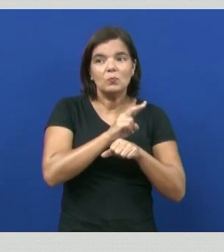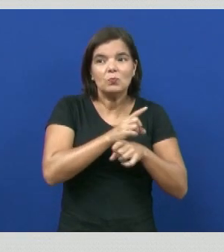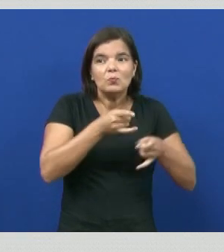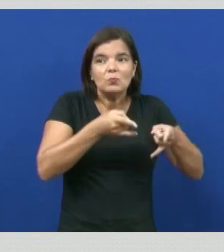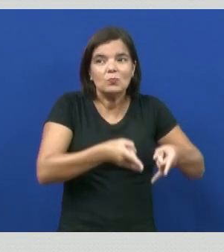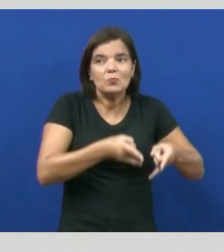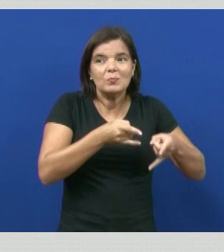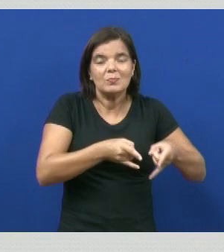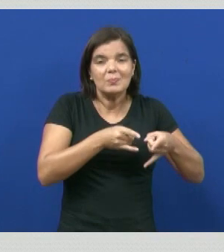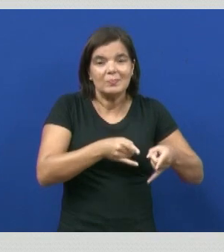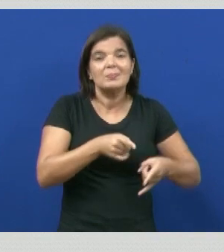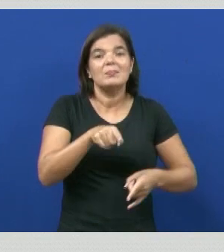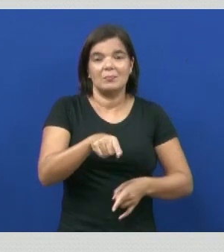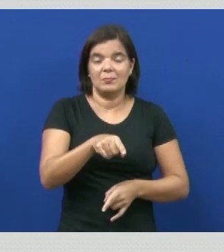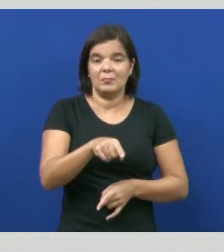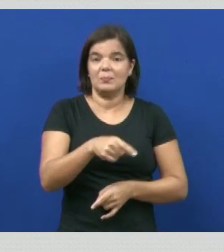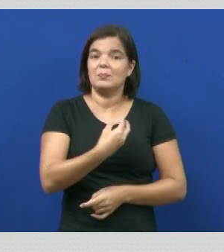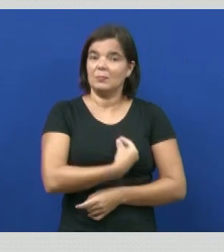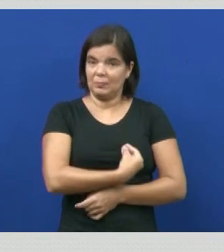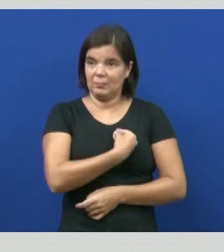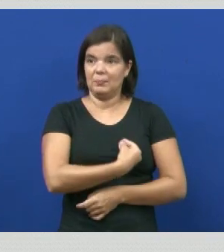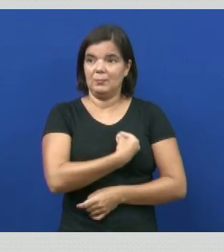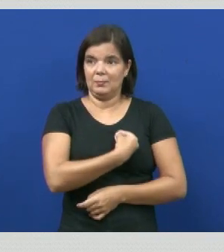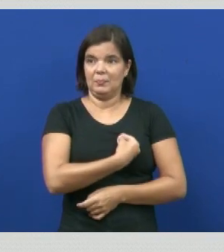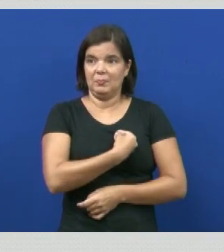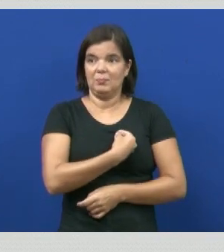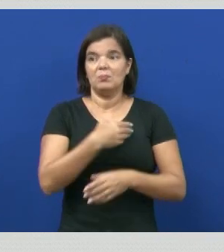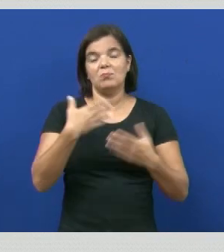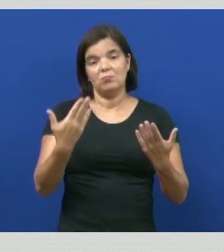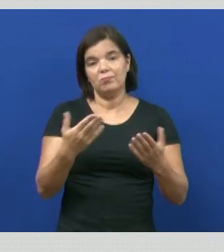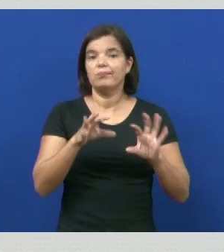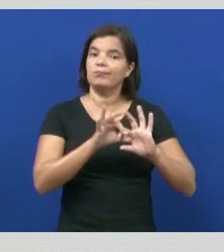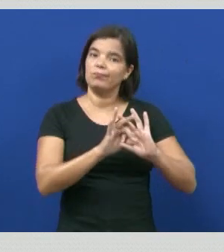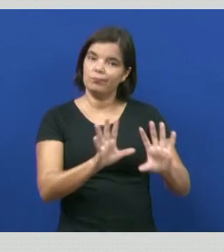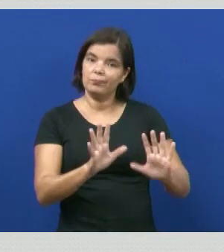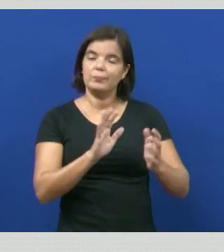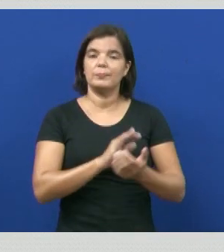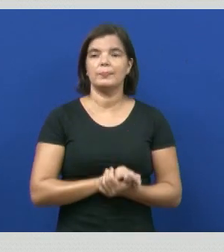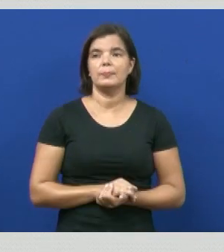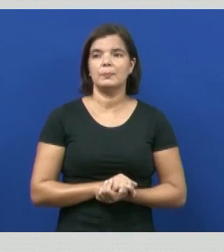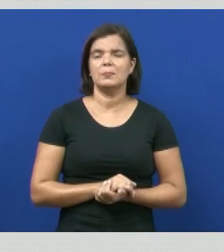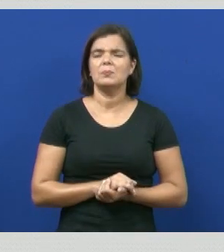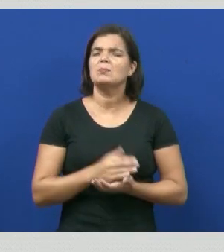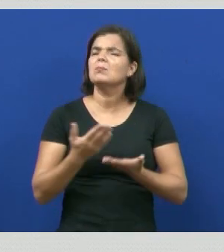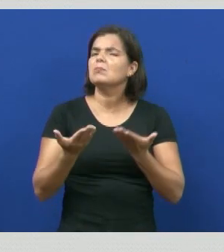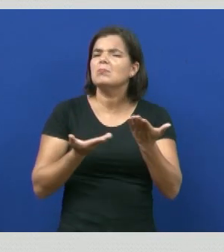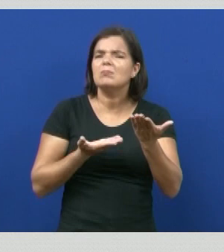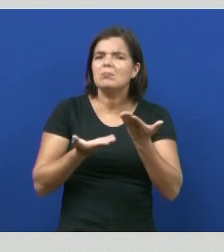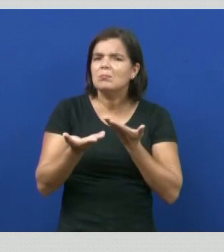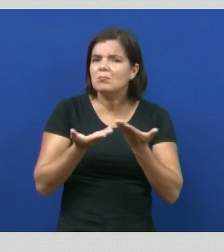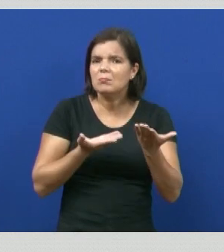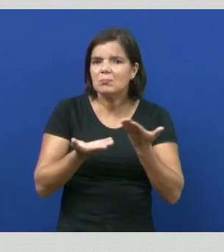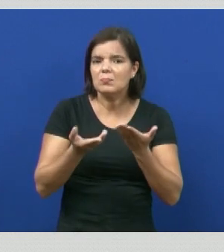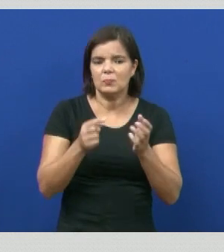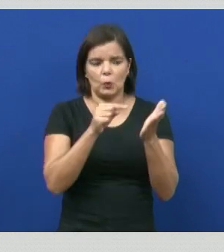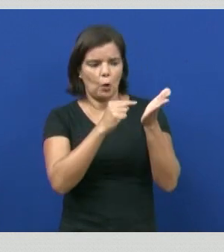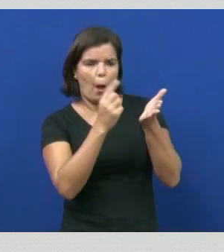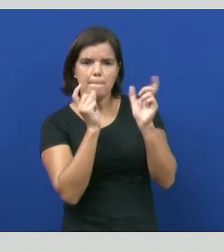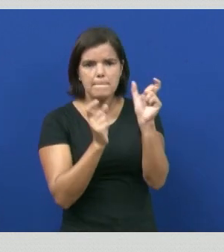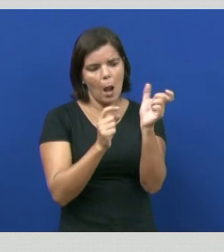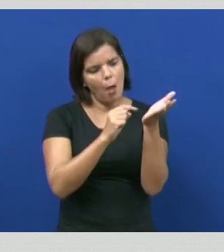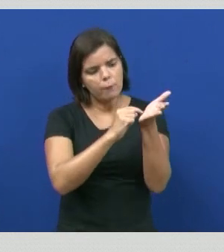o quarto onde ele vivera, tal qual o deixara. Que relações os elementos que estão